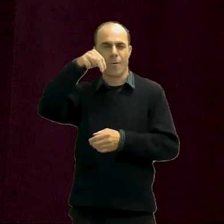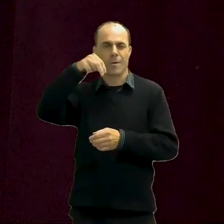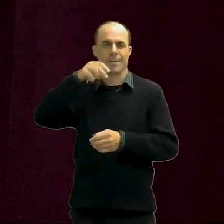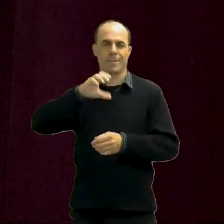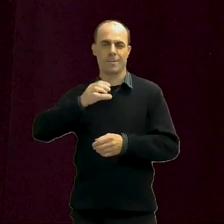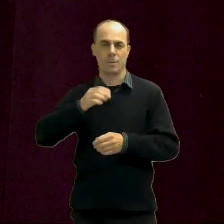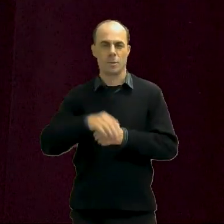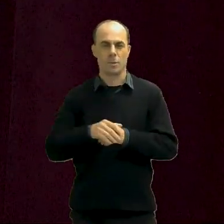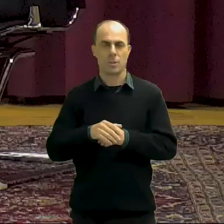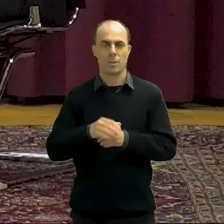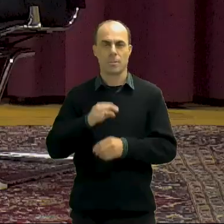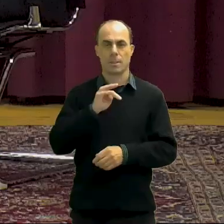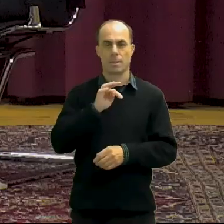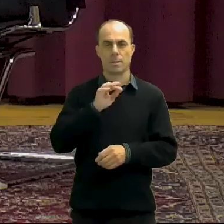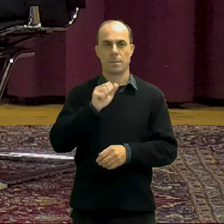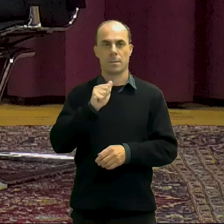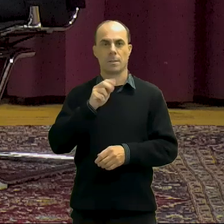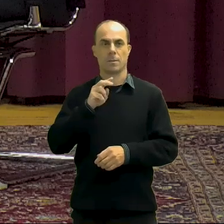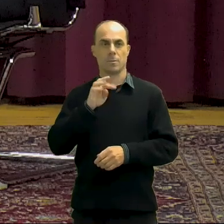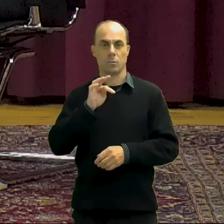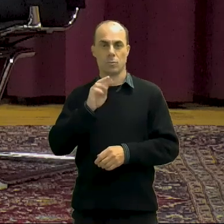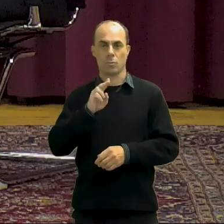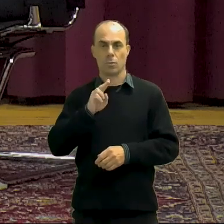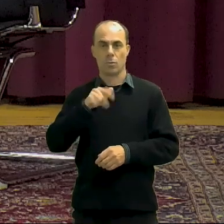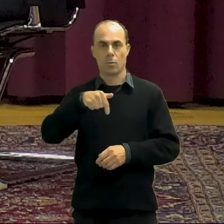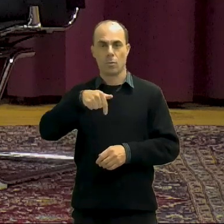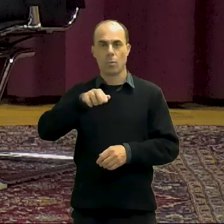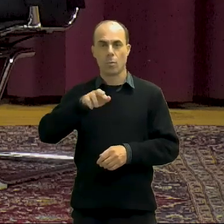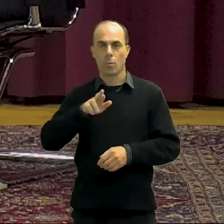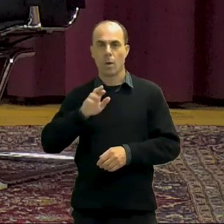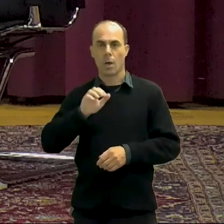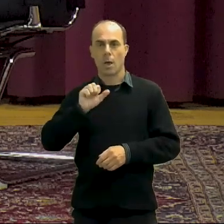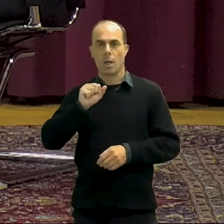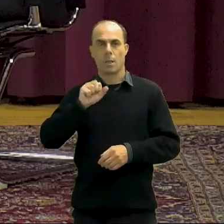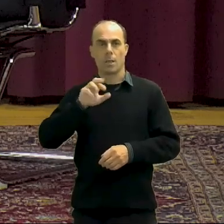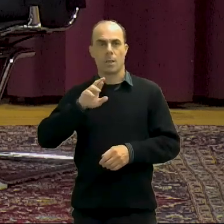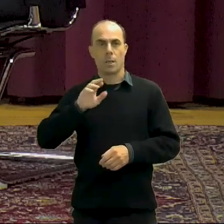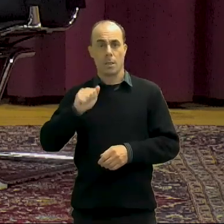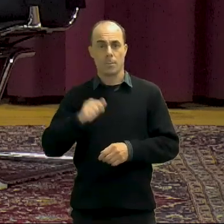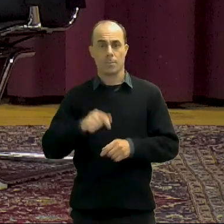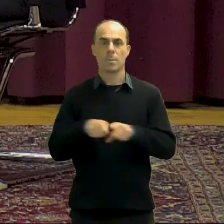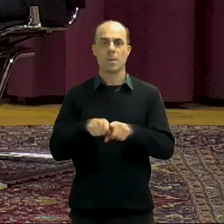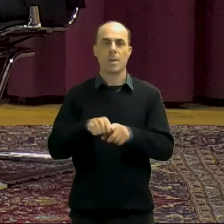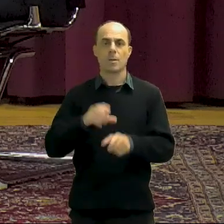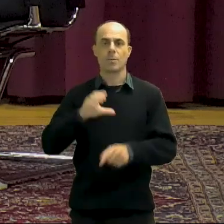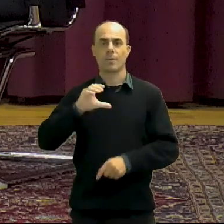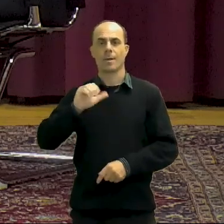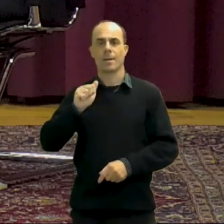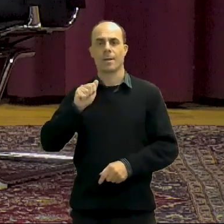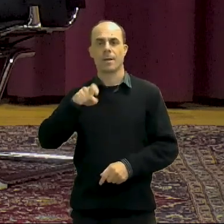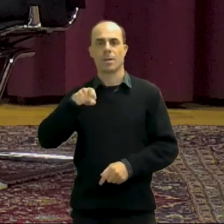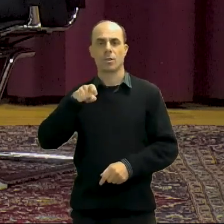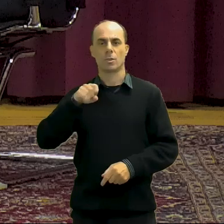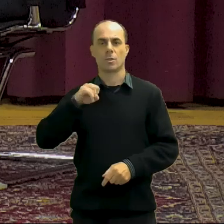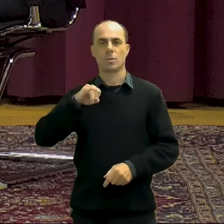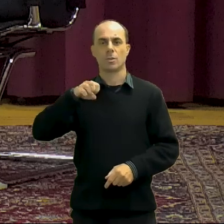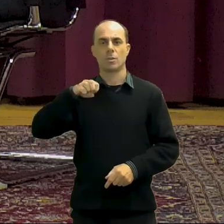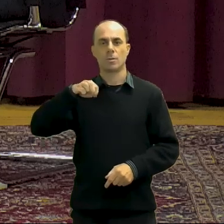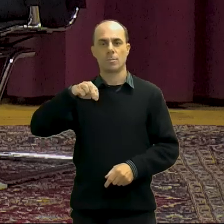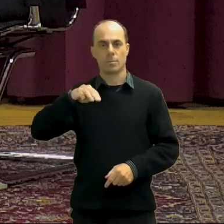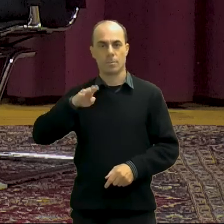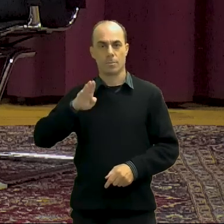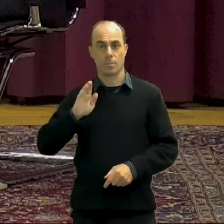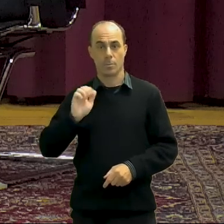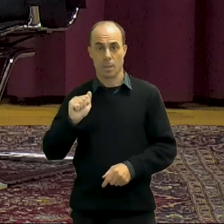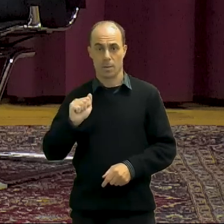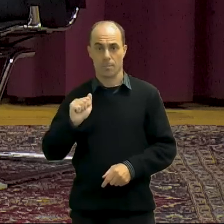sim eh nós quer falar um pouco desse projeto é a nossa promotoria das Comunidades ela vem de longa data aqui no Ministério Público do Estado do